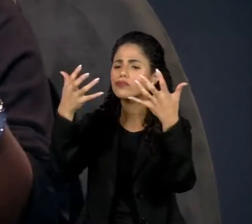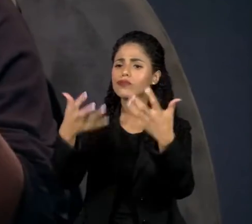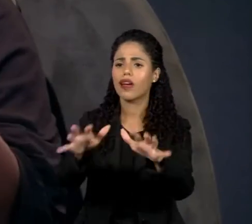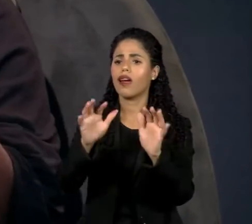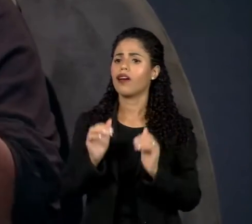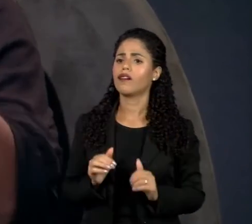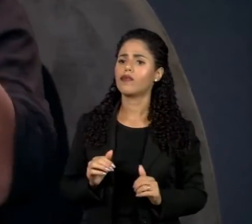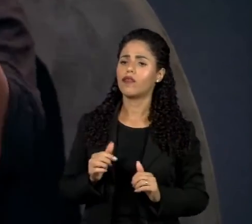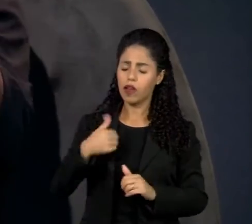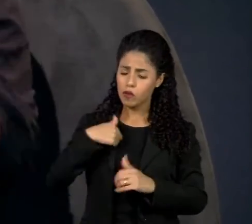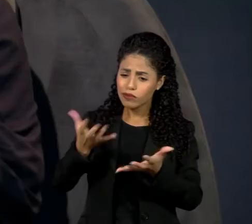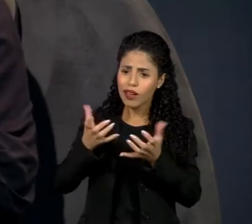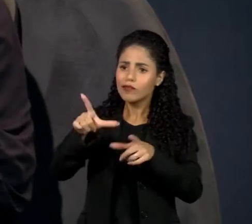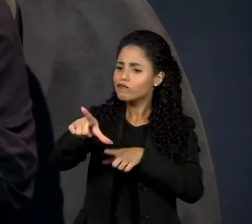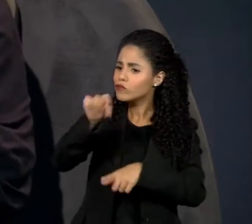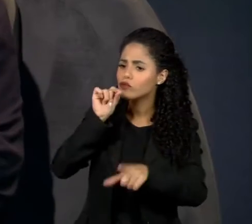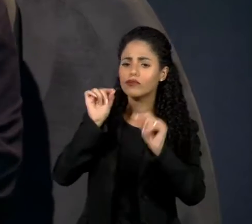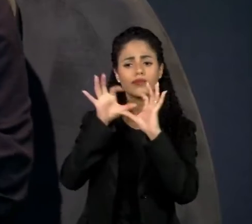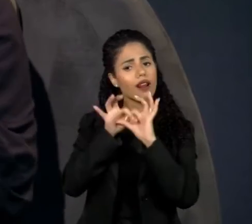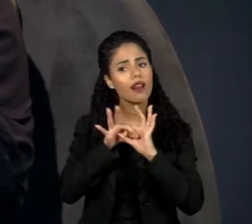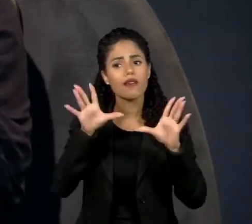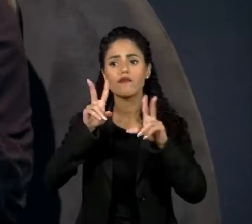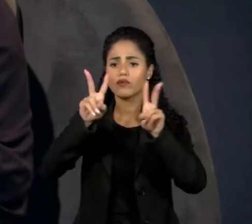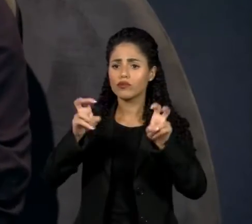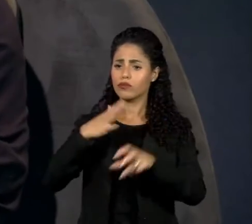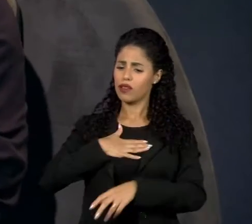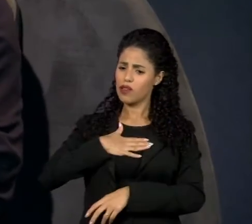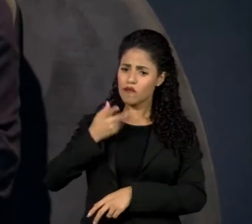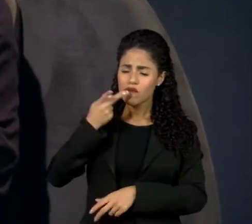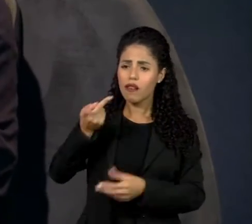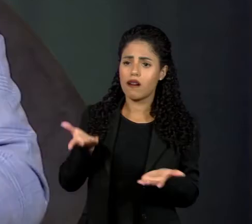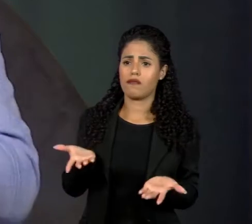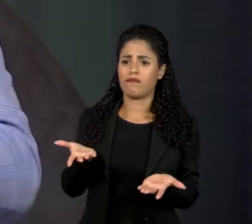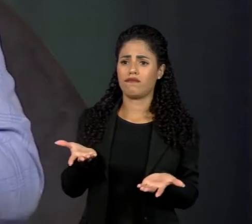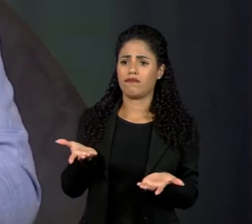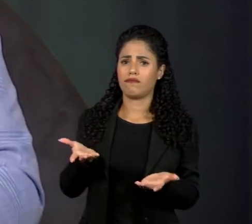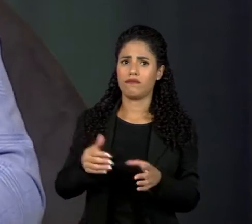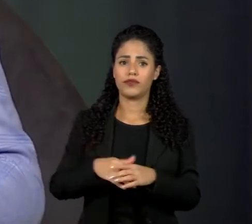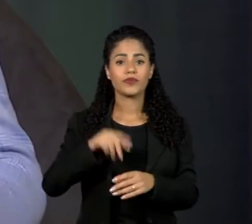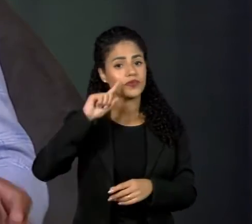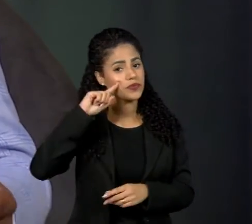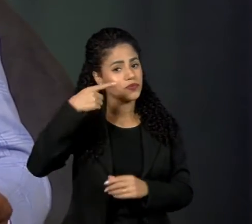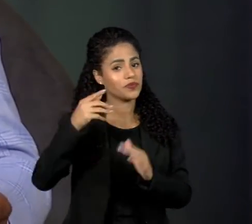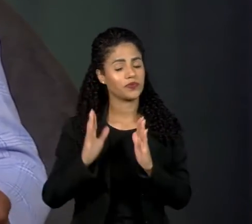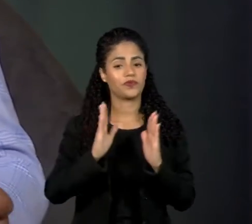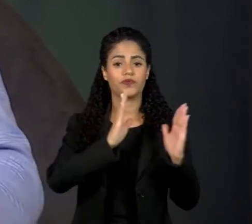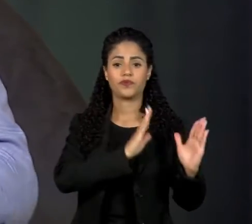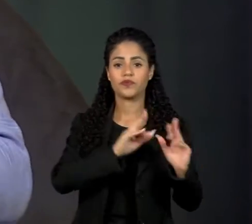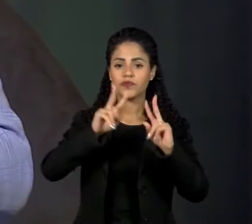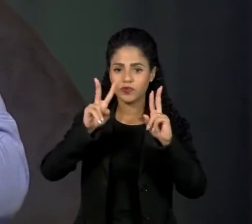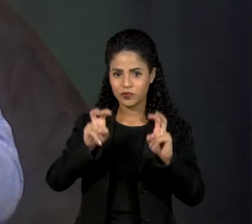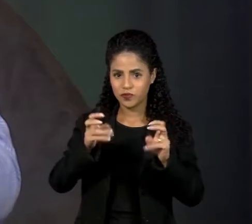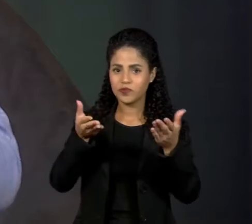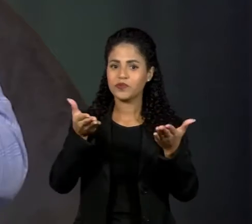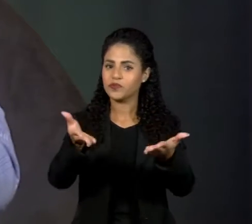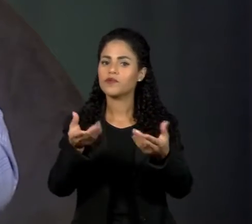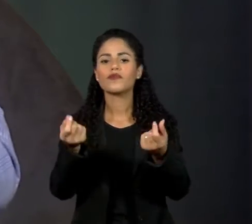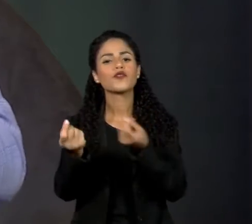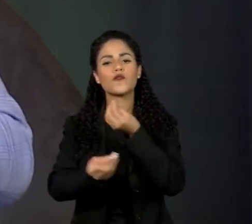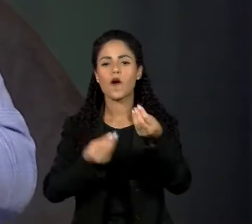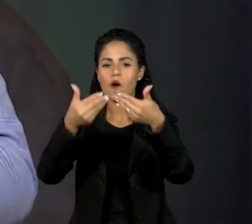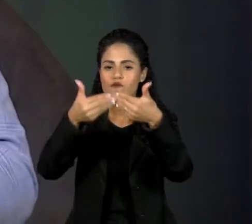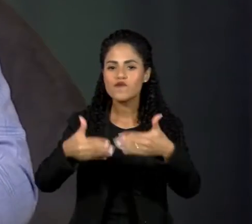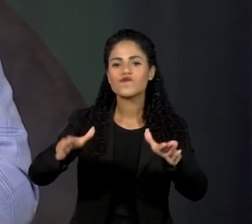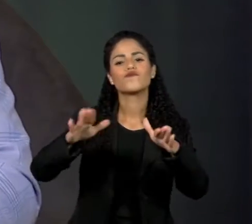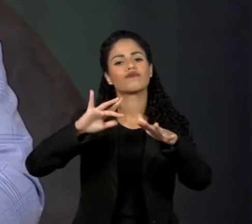minha verdade, mas não é a única. E a gente tem muita coisa para acrescentar, né? No próximo bloco, nós vamos falar mais sobre esse mercado promissor